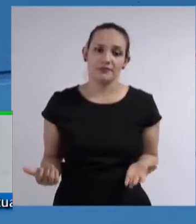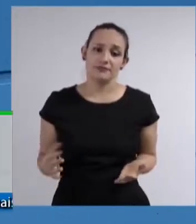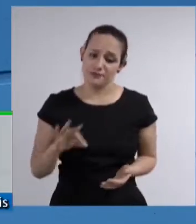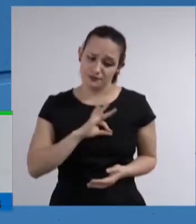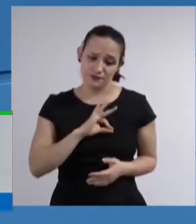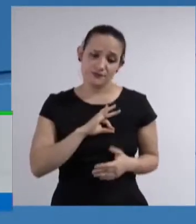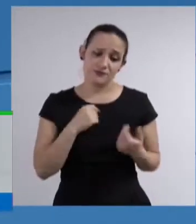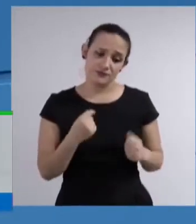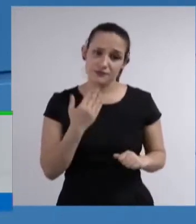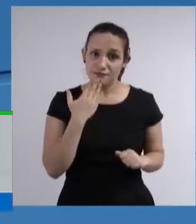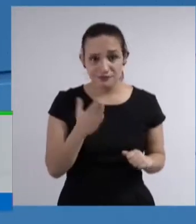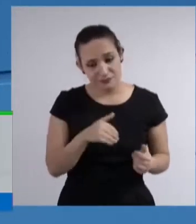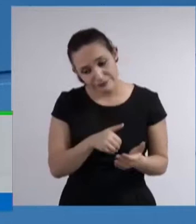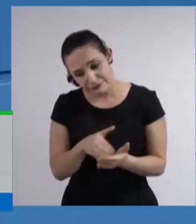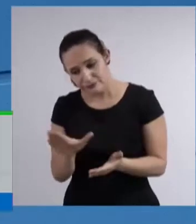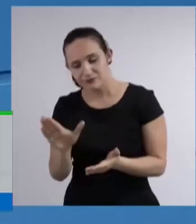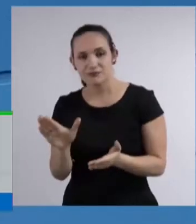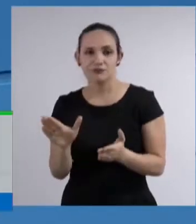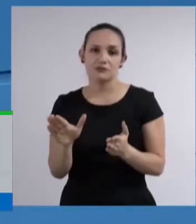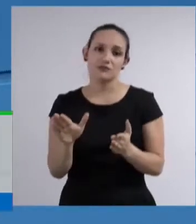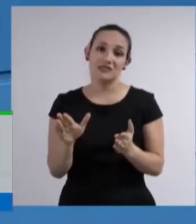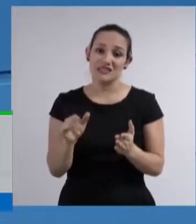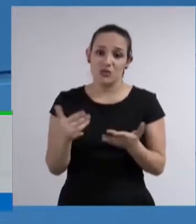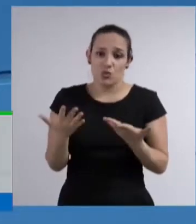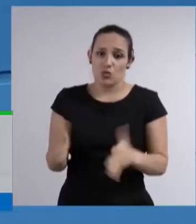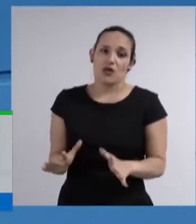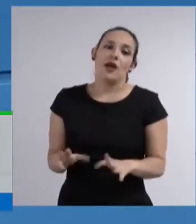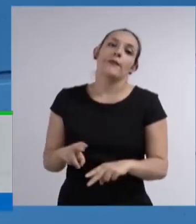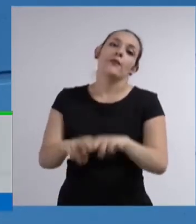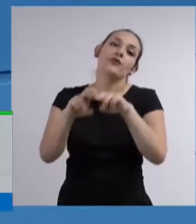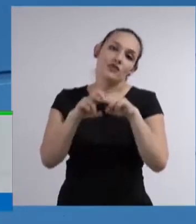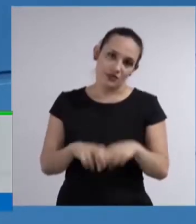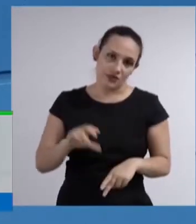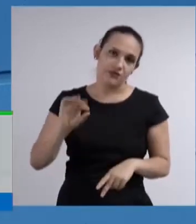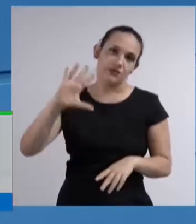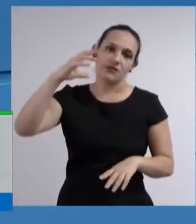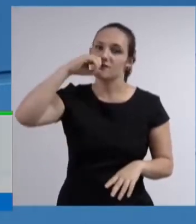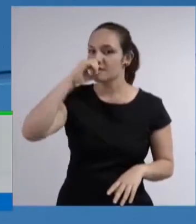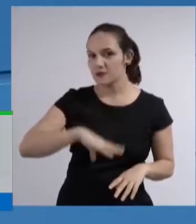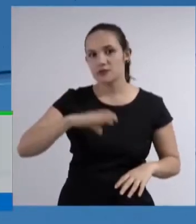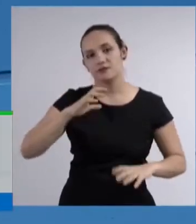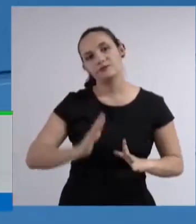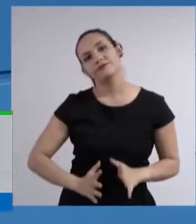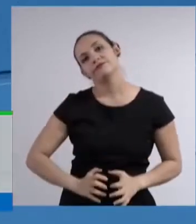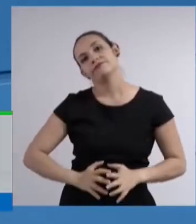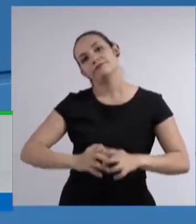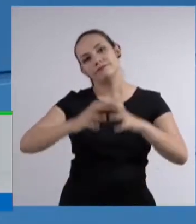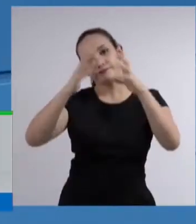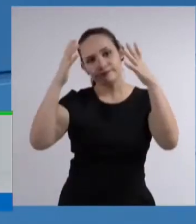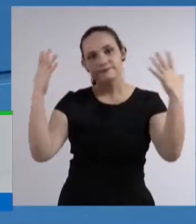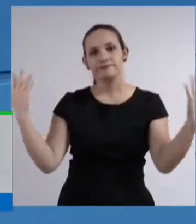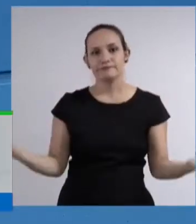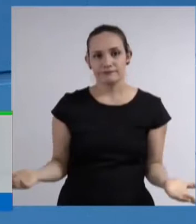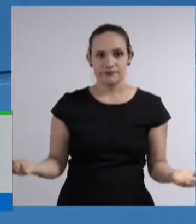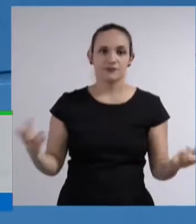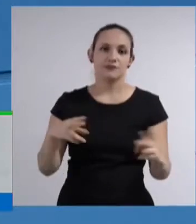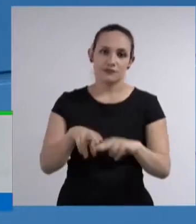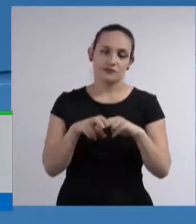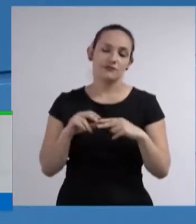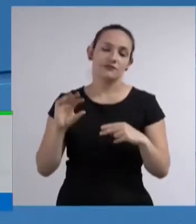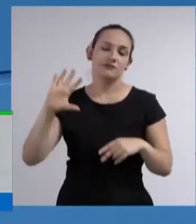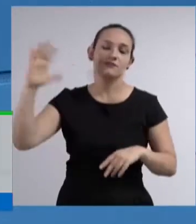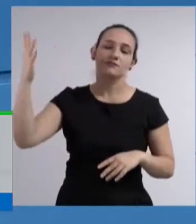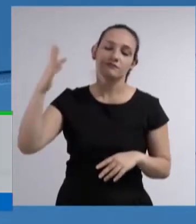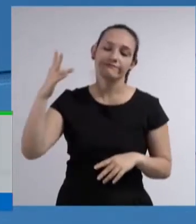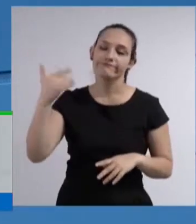lá e tirar. Não quer, aí onde vem as agressões, e lamentavelmente a gente vê esse